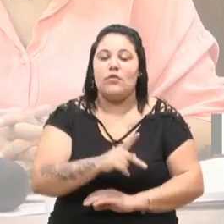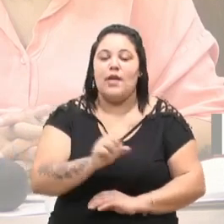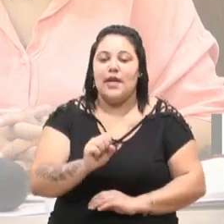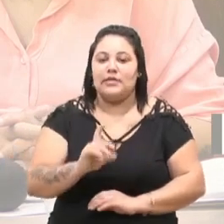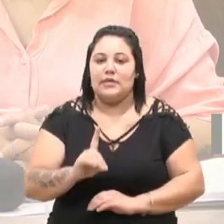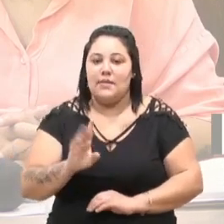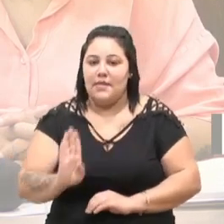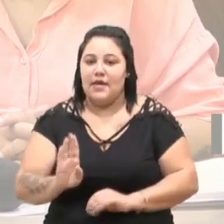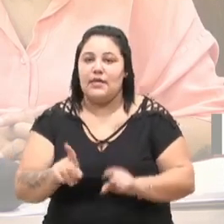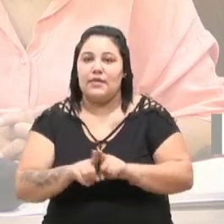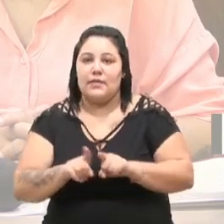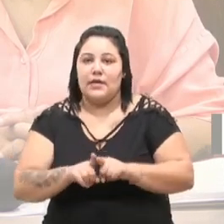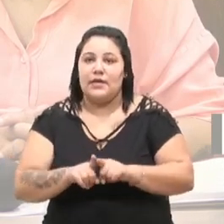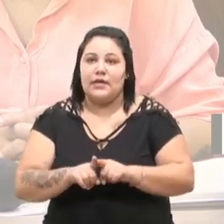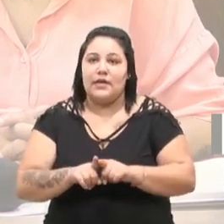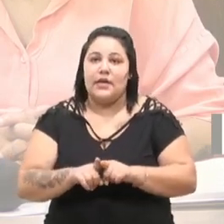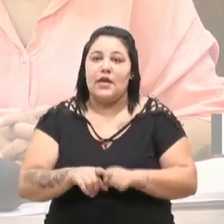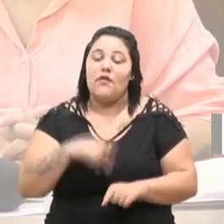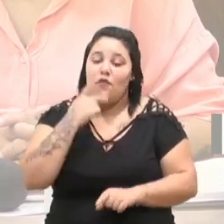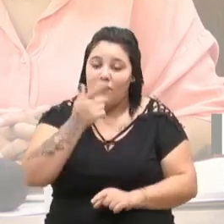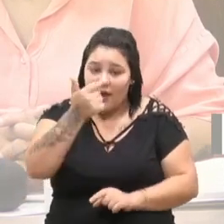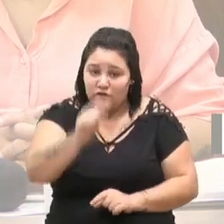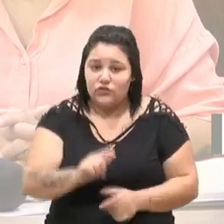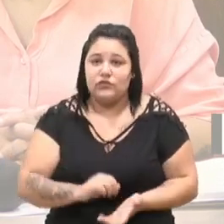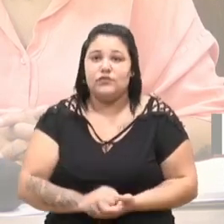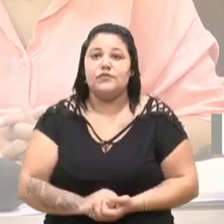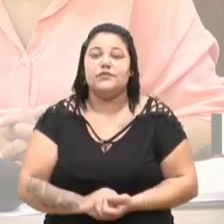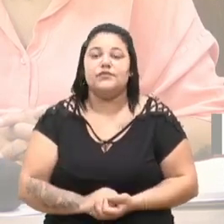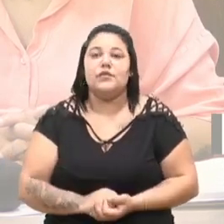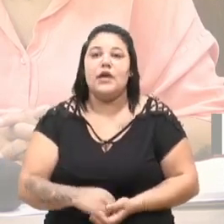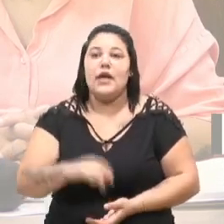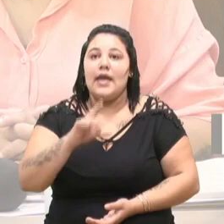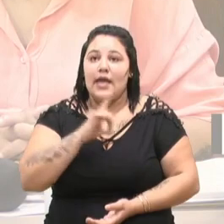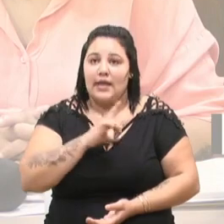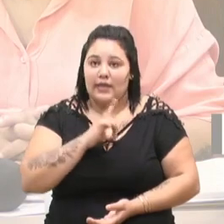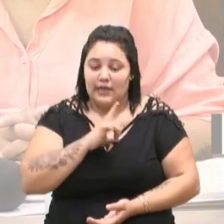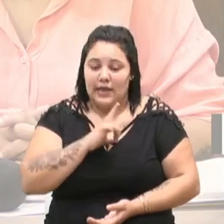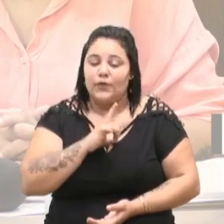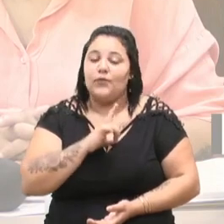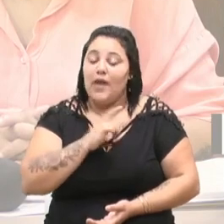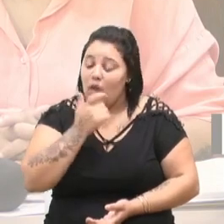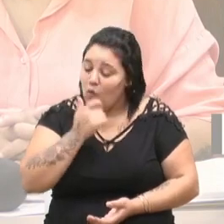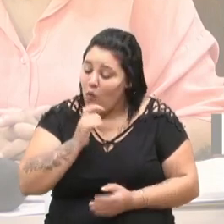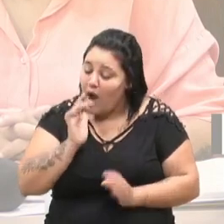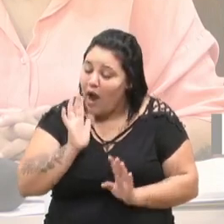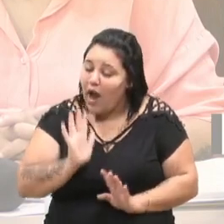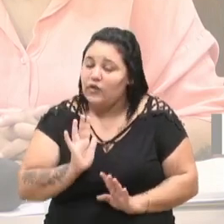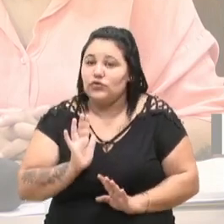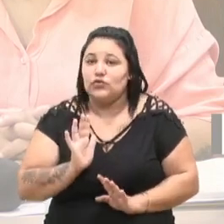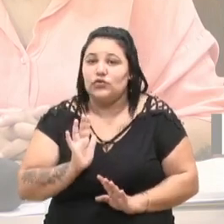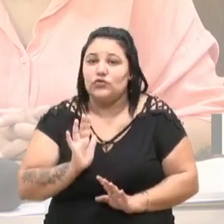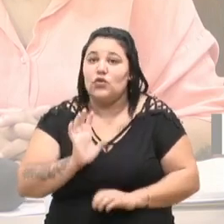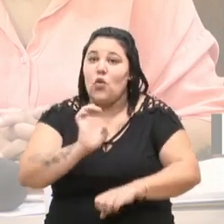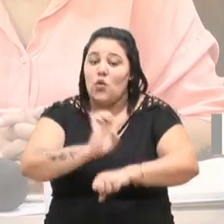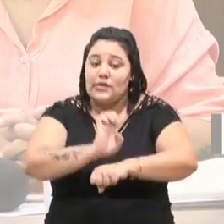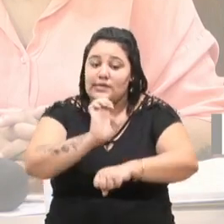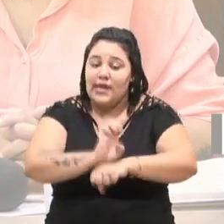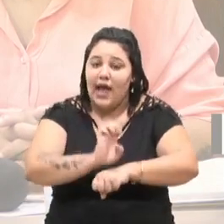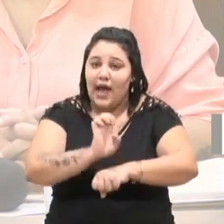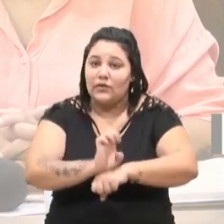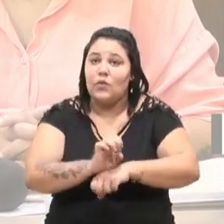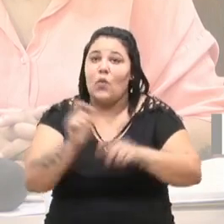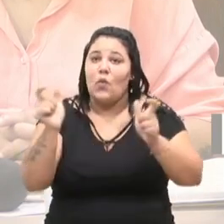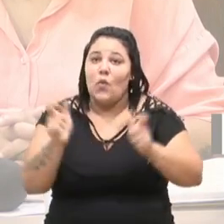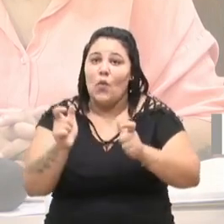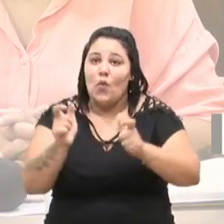PSDB, eu vou atentar mais uma vez. Eu tenho a impressão que a rede estadual está